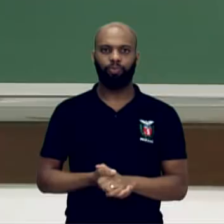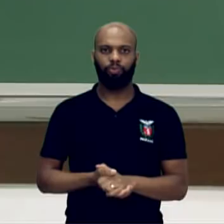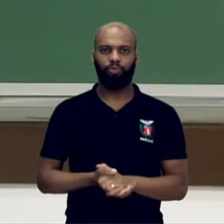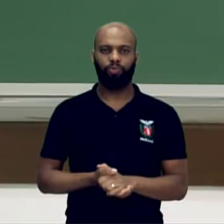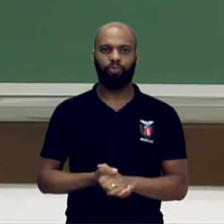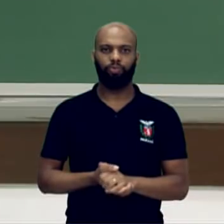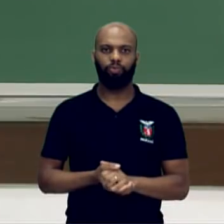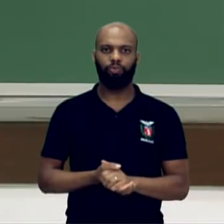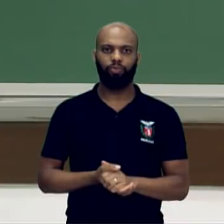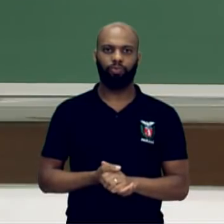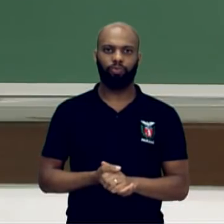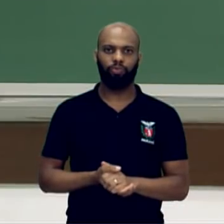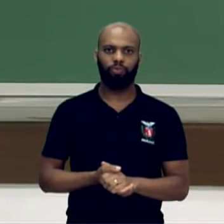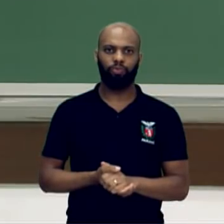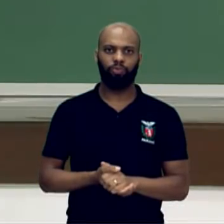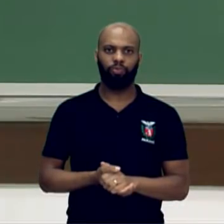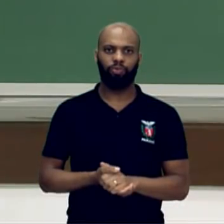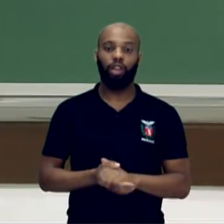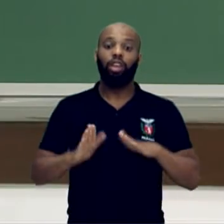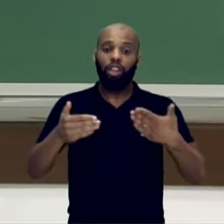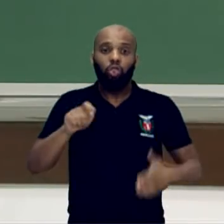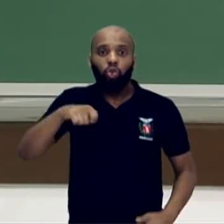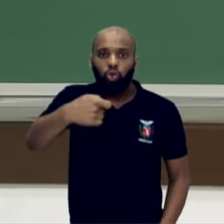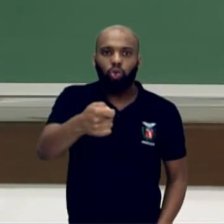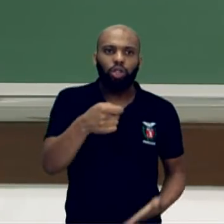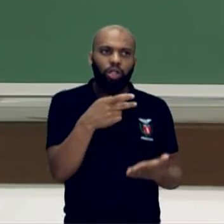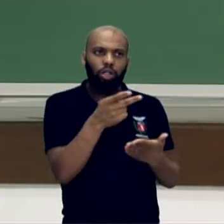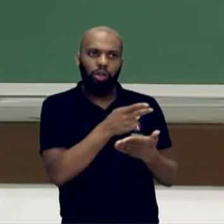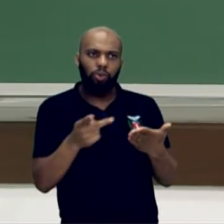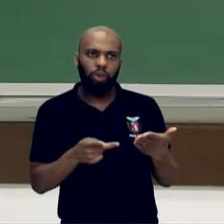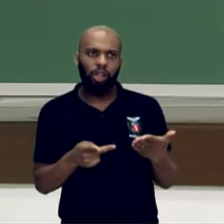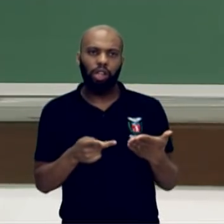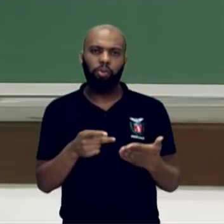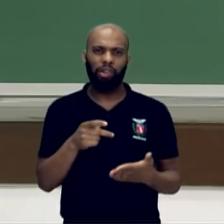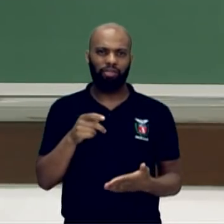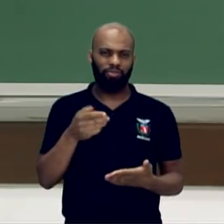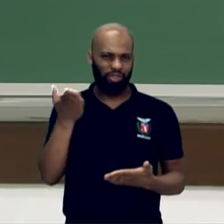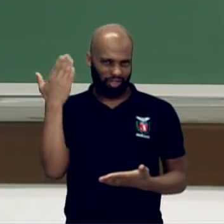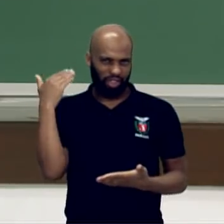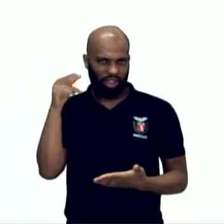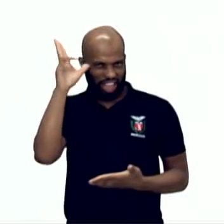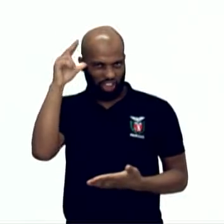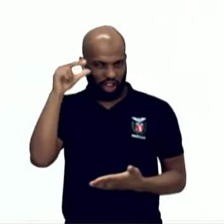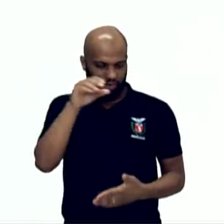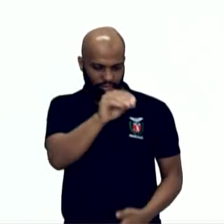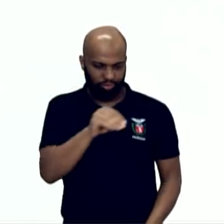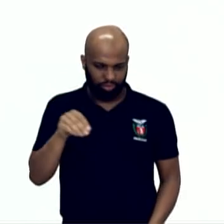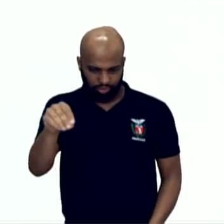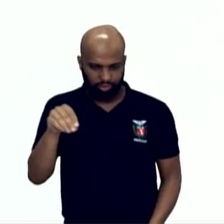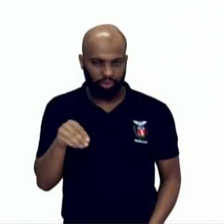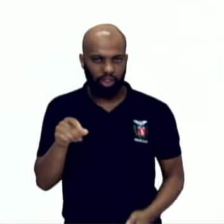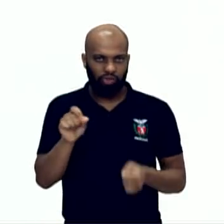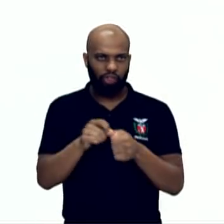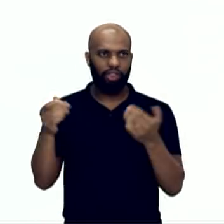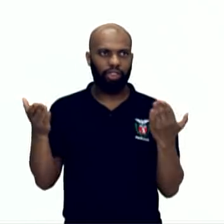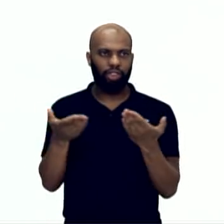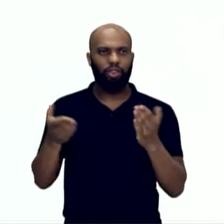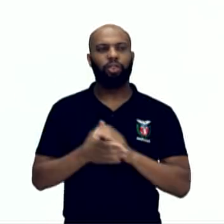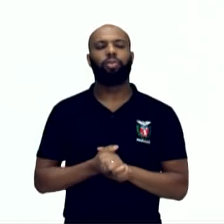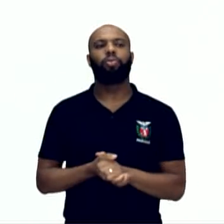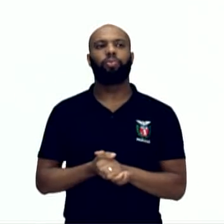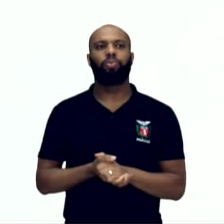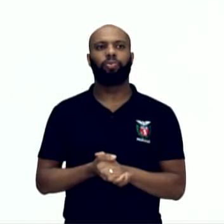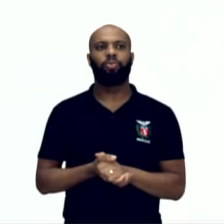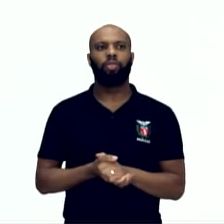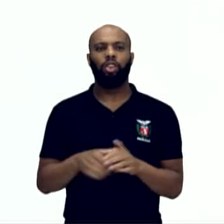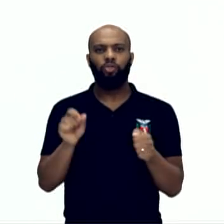Olhe só, sobre o poema Xadrez que nós vimos aqui, vamos fazer essa aqui? Olhe lá,